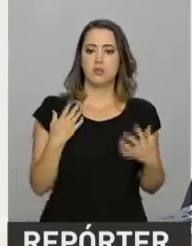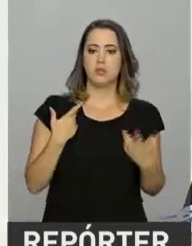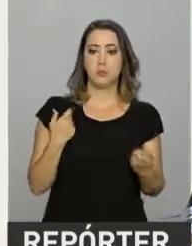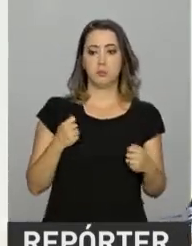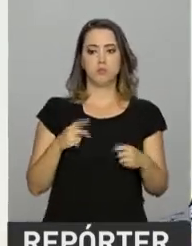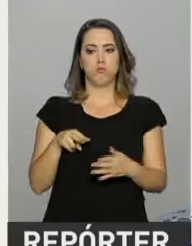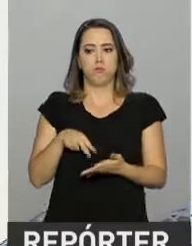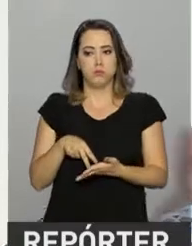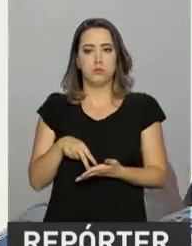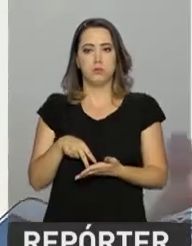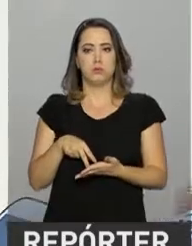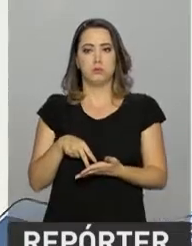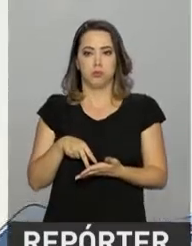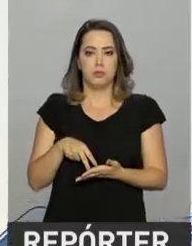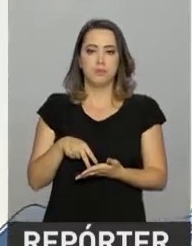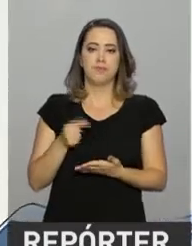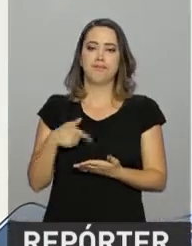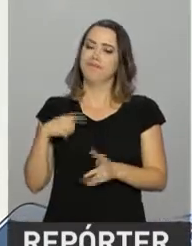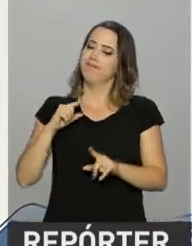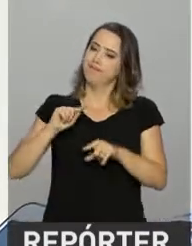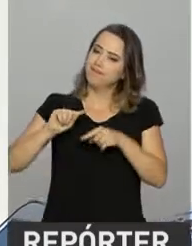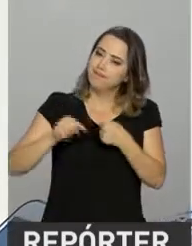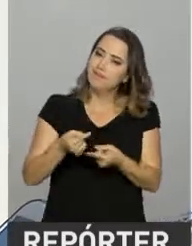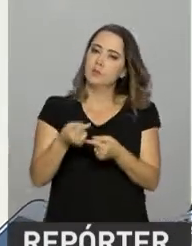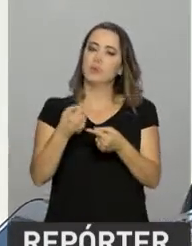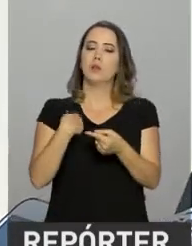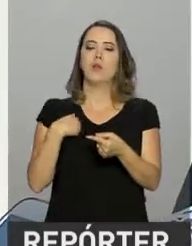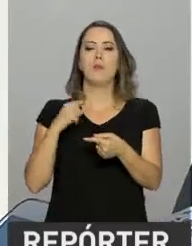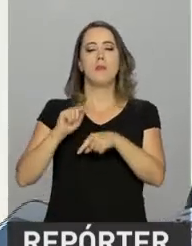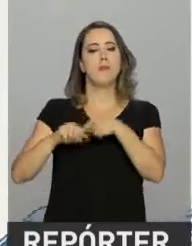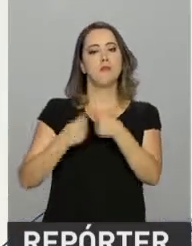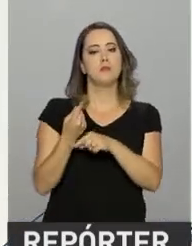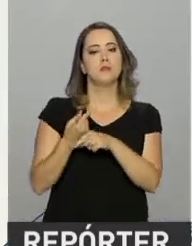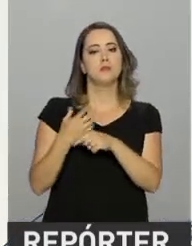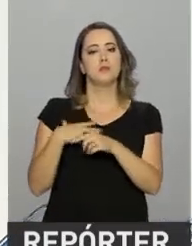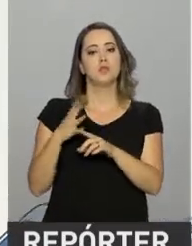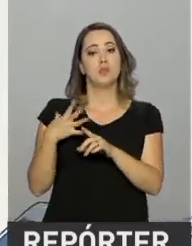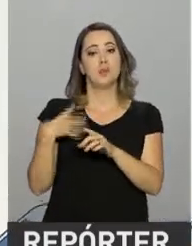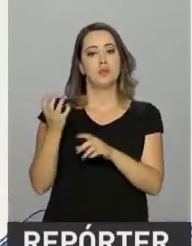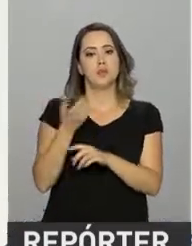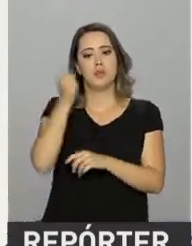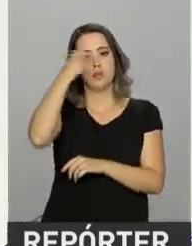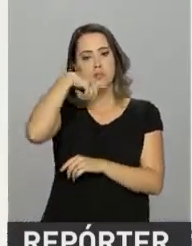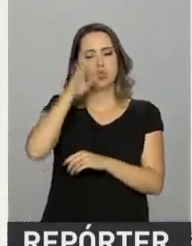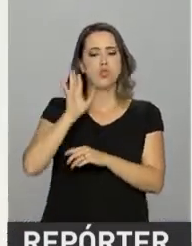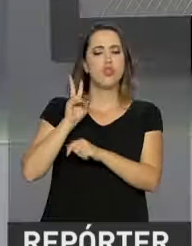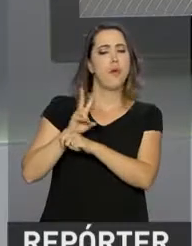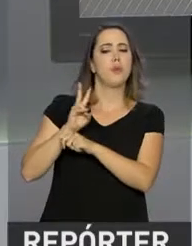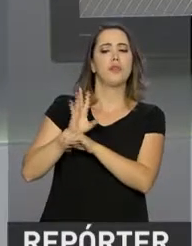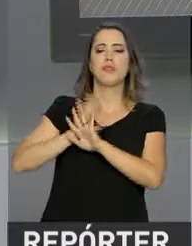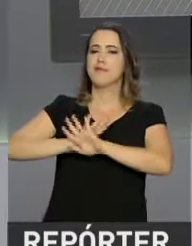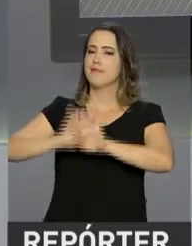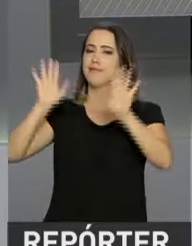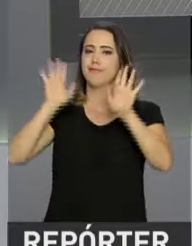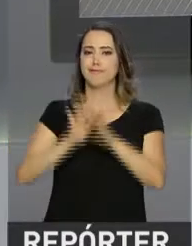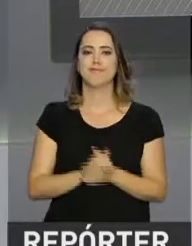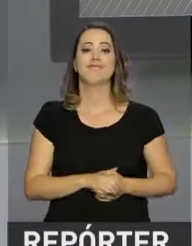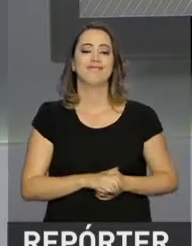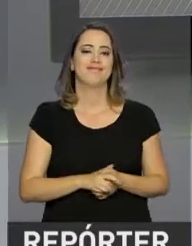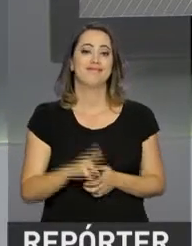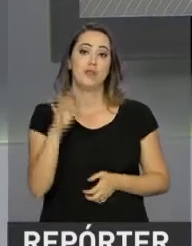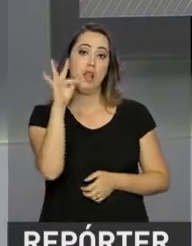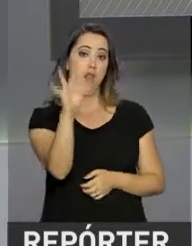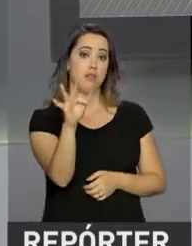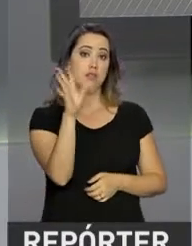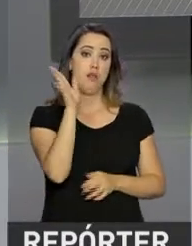resistência isso quando a ela tentará a gente tinha em defesa a